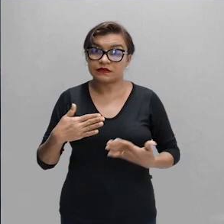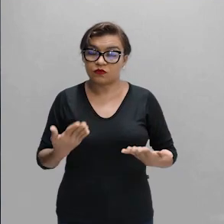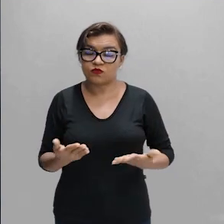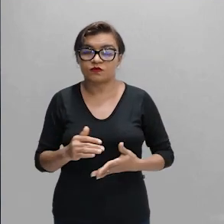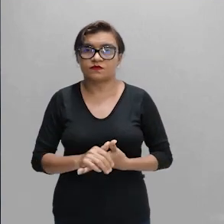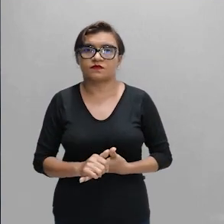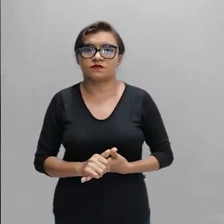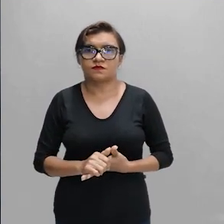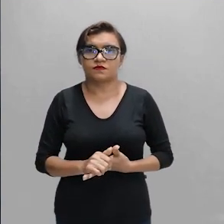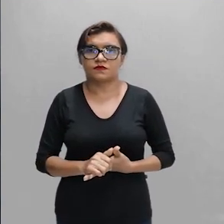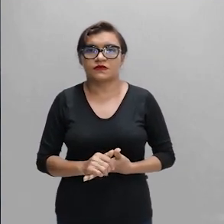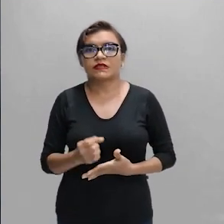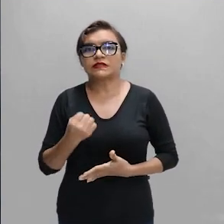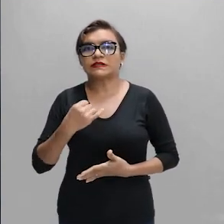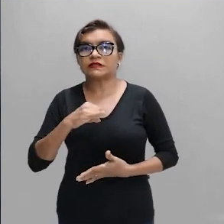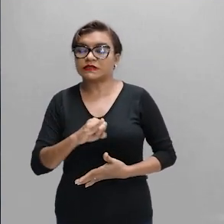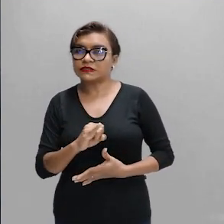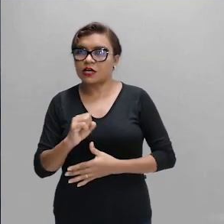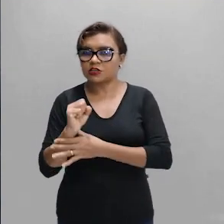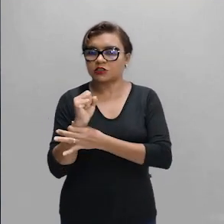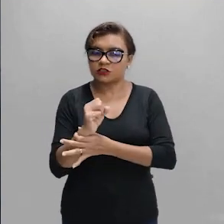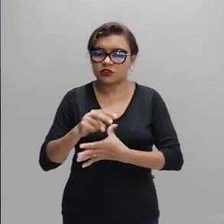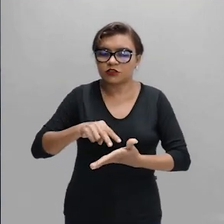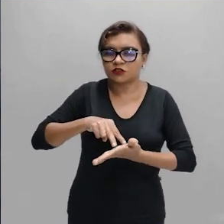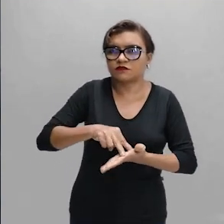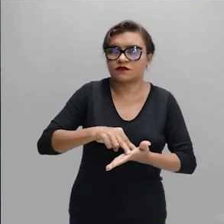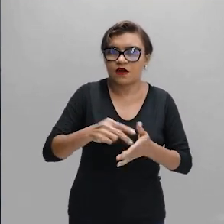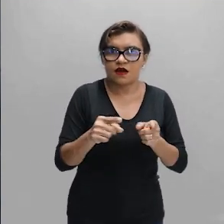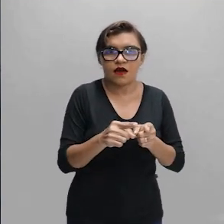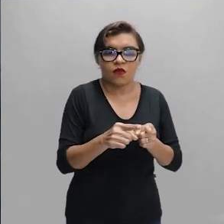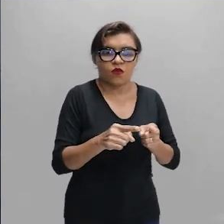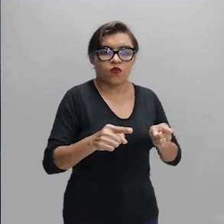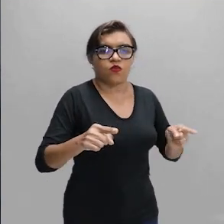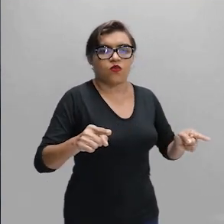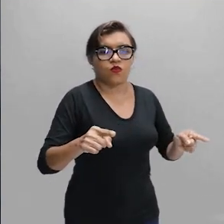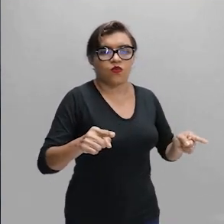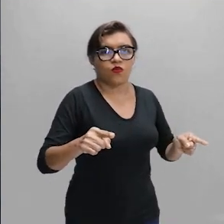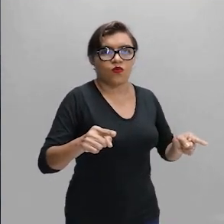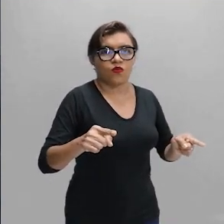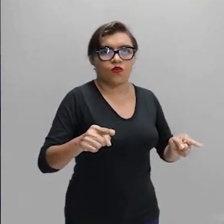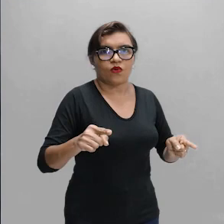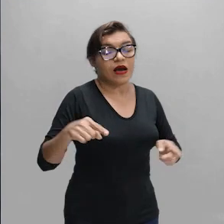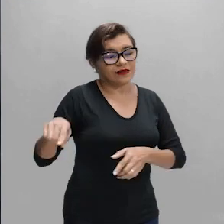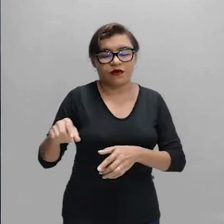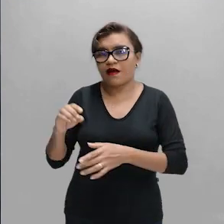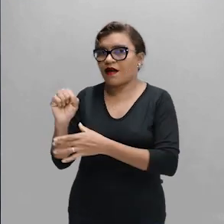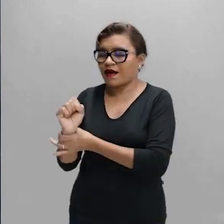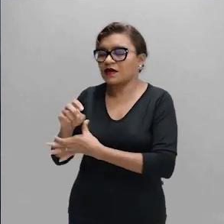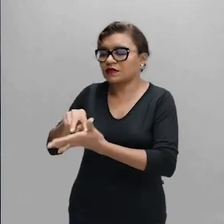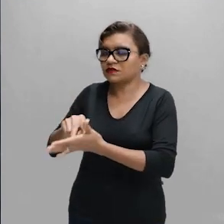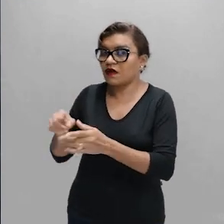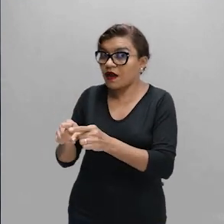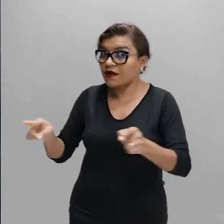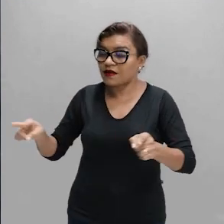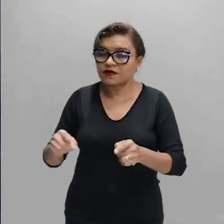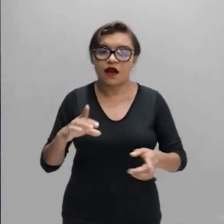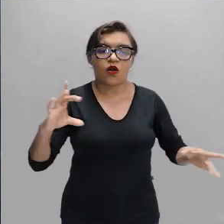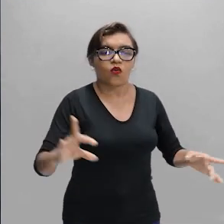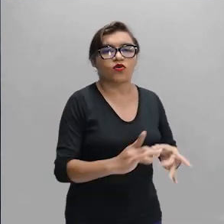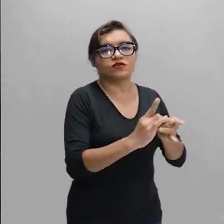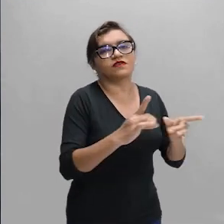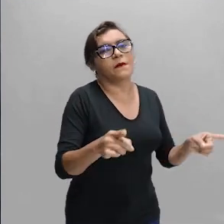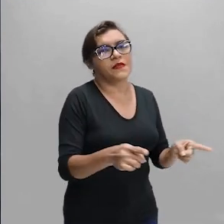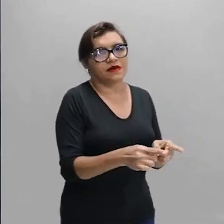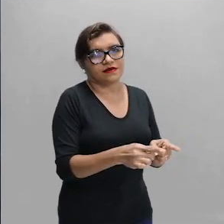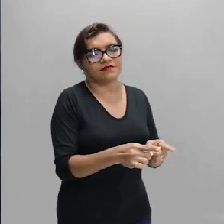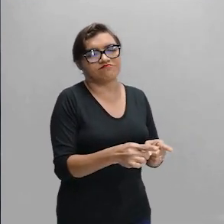resistividade ela é muito grande, a condutividade ela é muito pequena. São